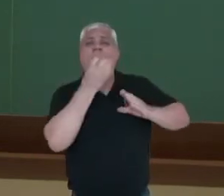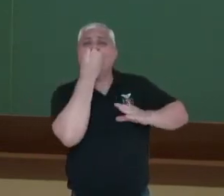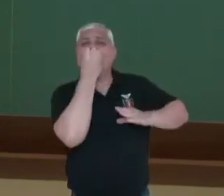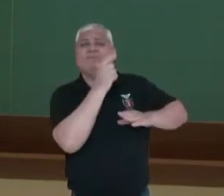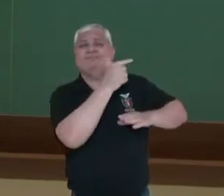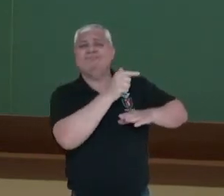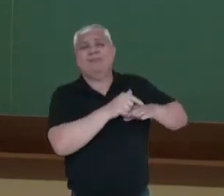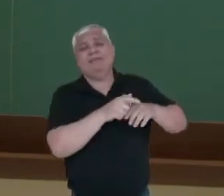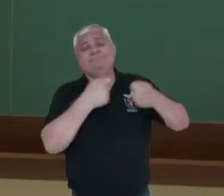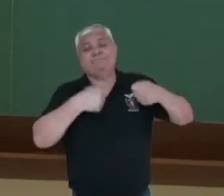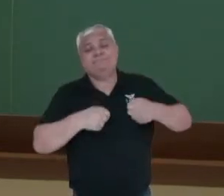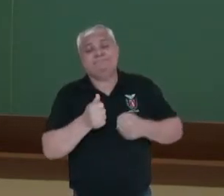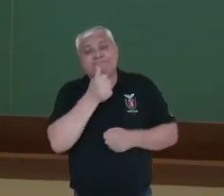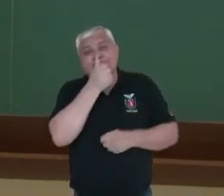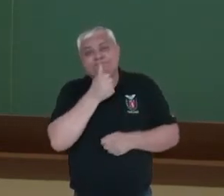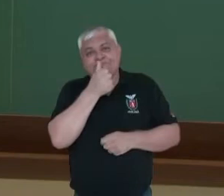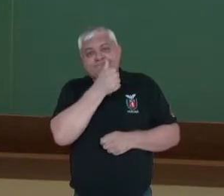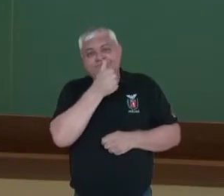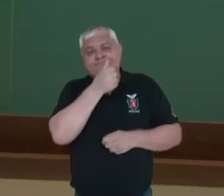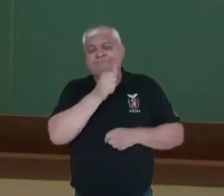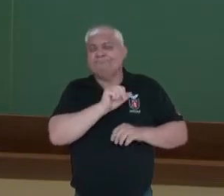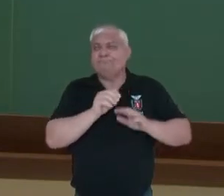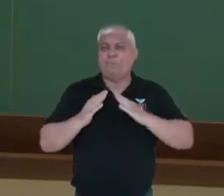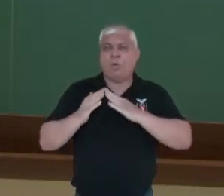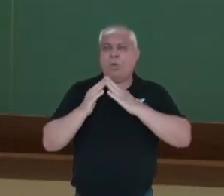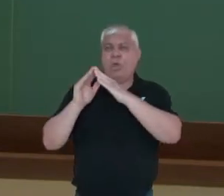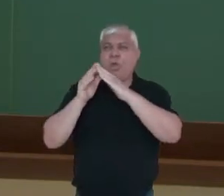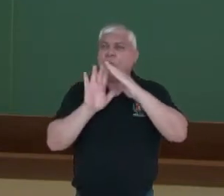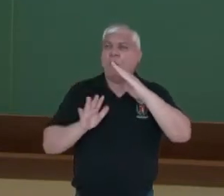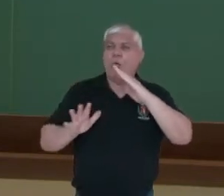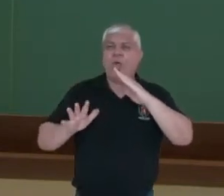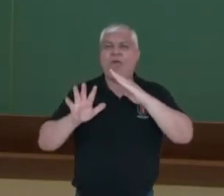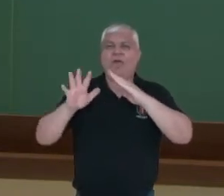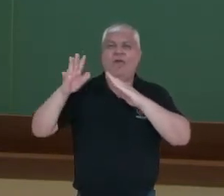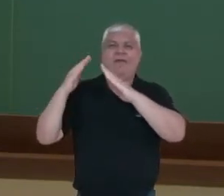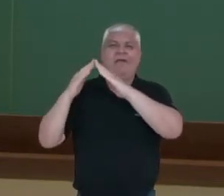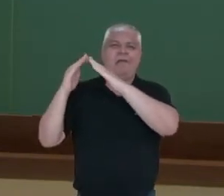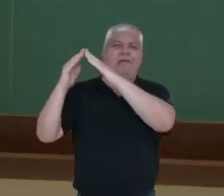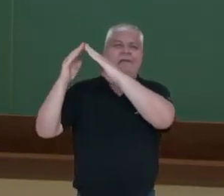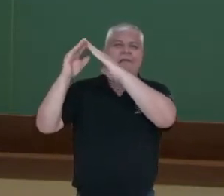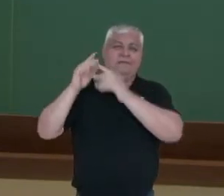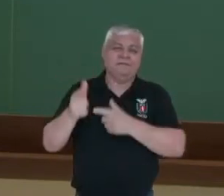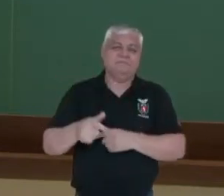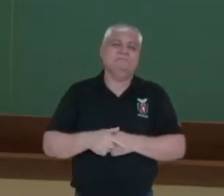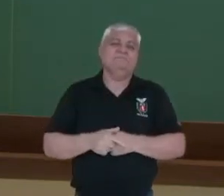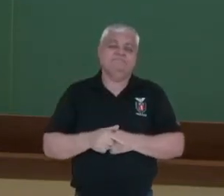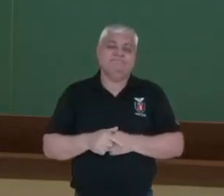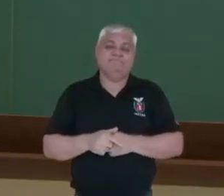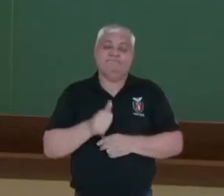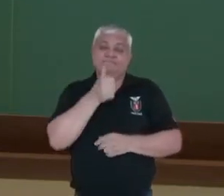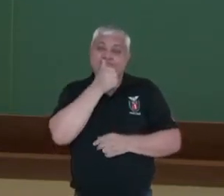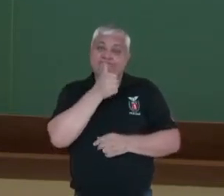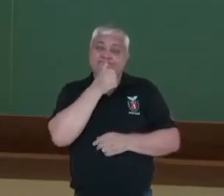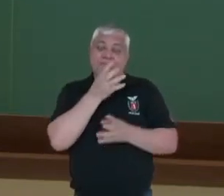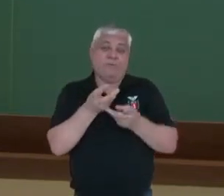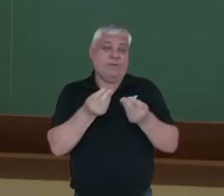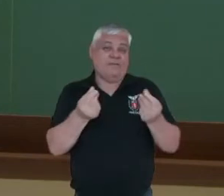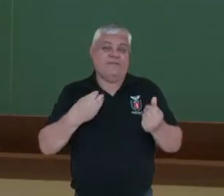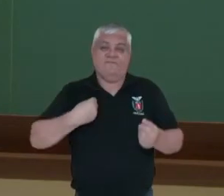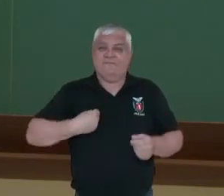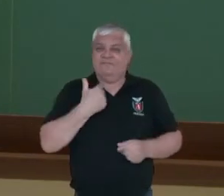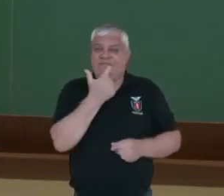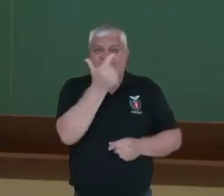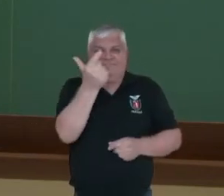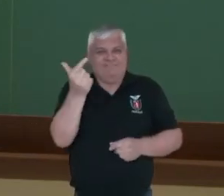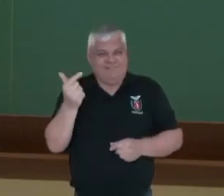sendo muitas vezes obrigadas a ocupar essas áreas e viver de uma maneira não adequada, sem qualidade de vida mesmo.